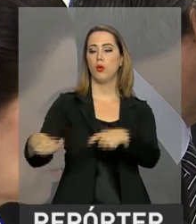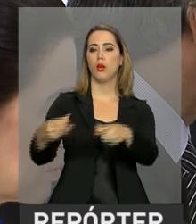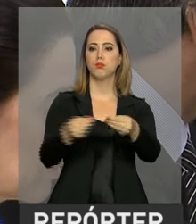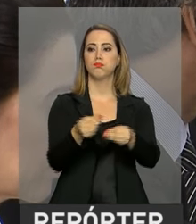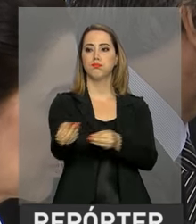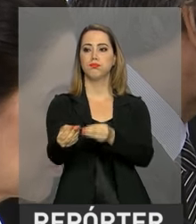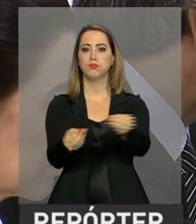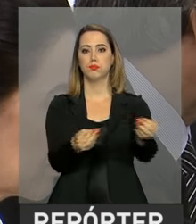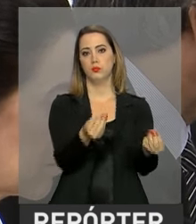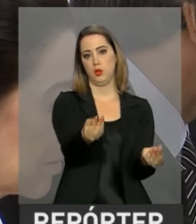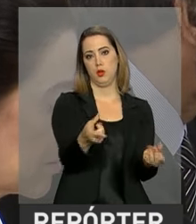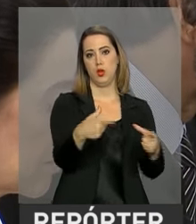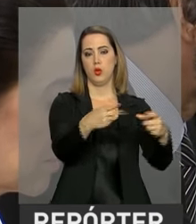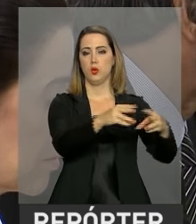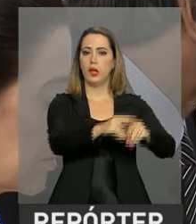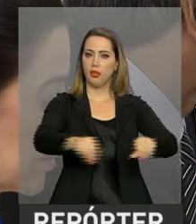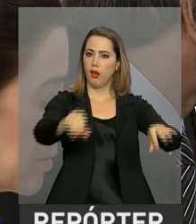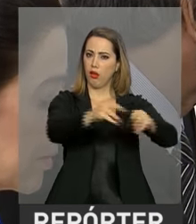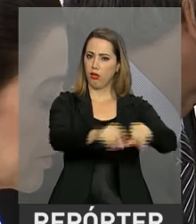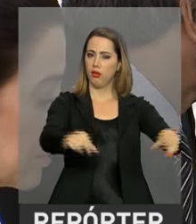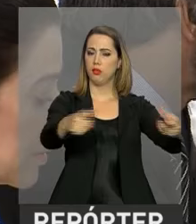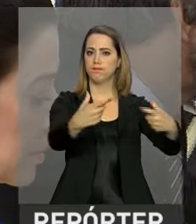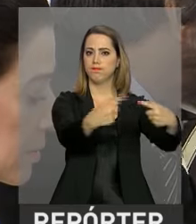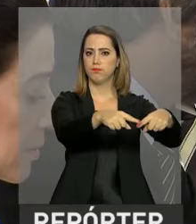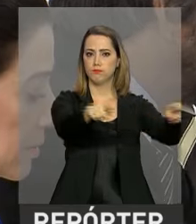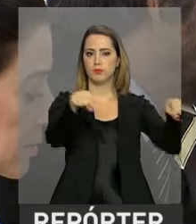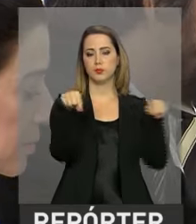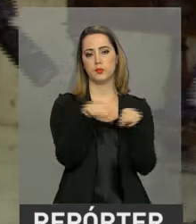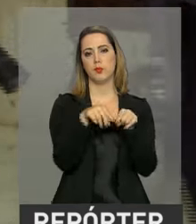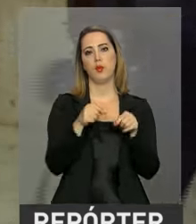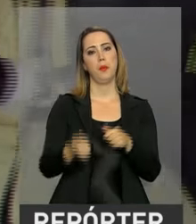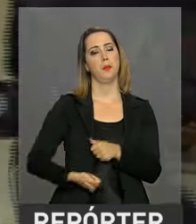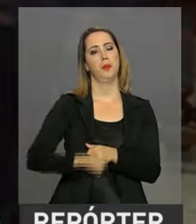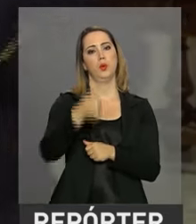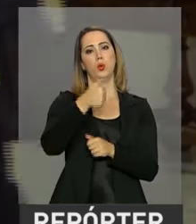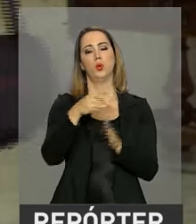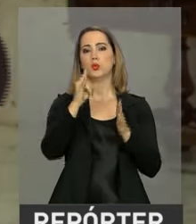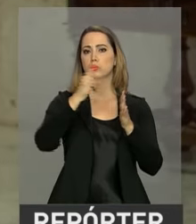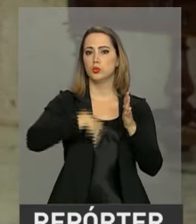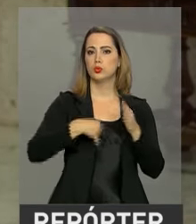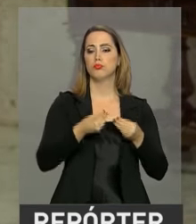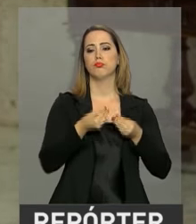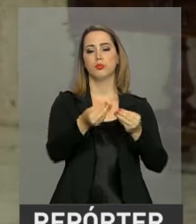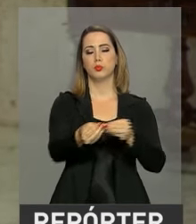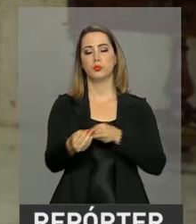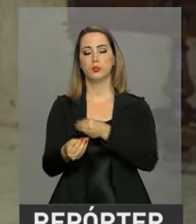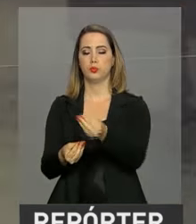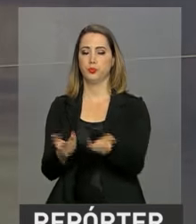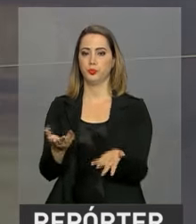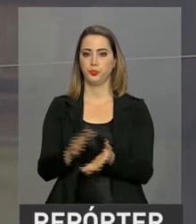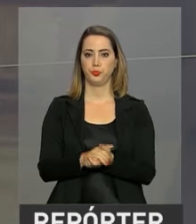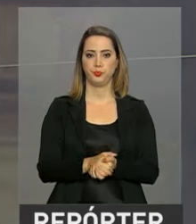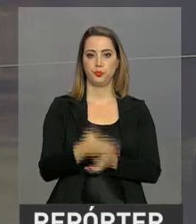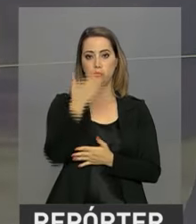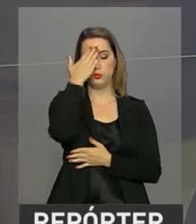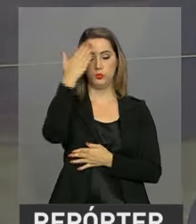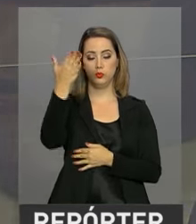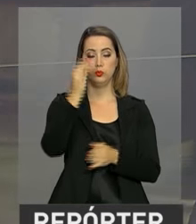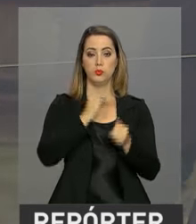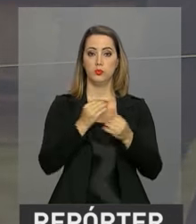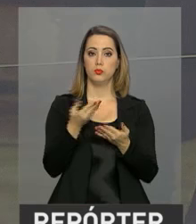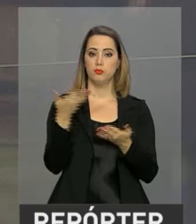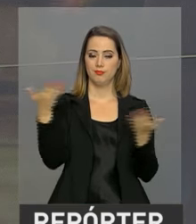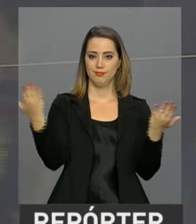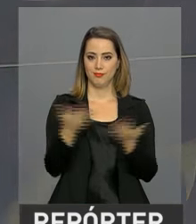receberam esses terrenos, aumentando aí o número de terras regularizadas no Brasil. José Luiz, obrigado Luana pela